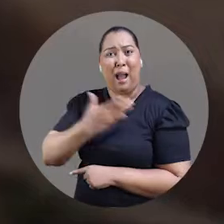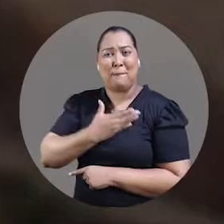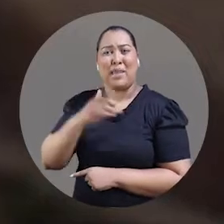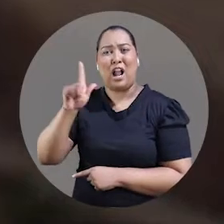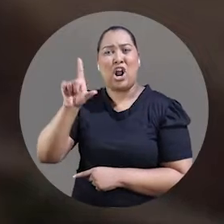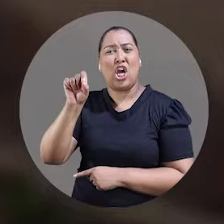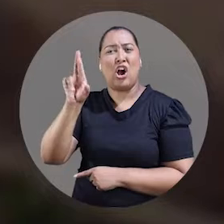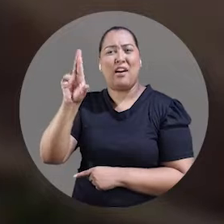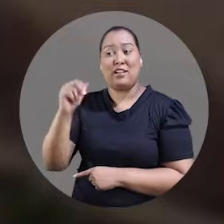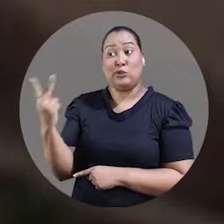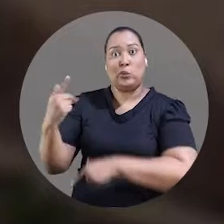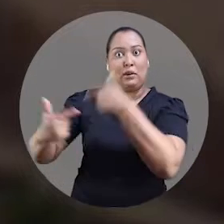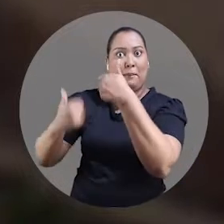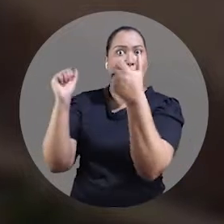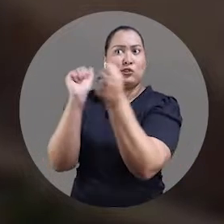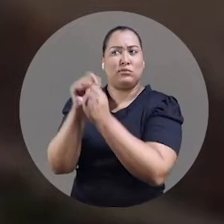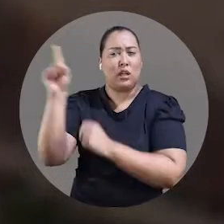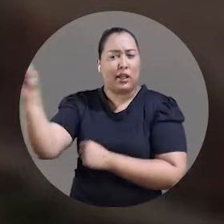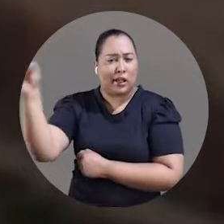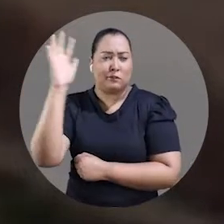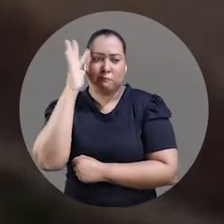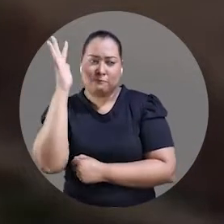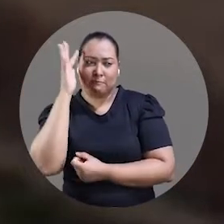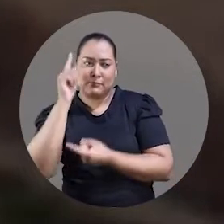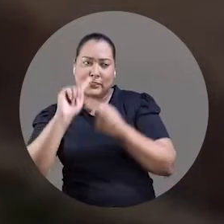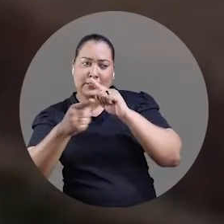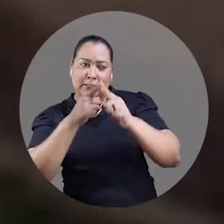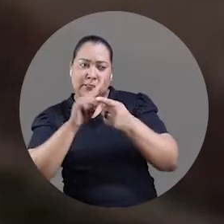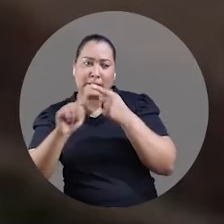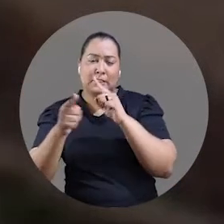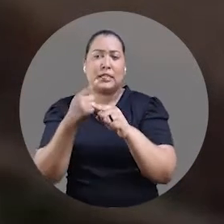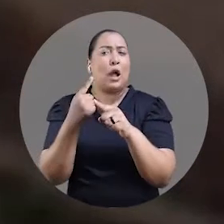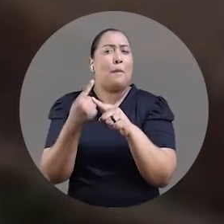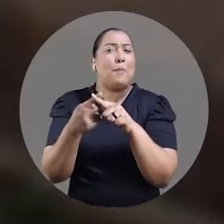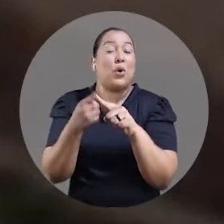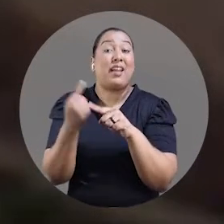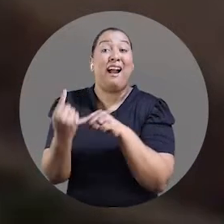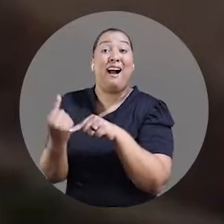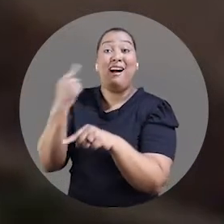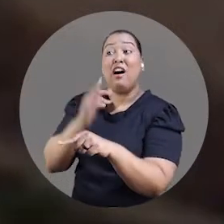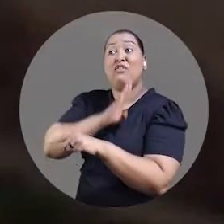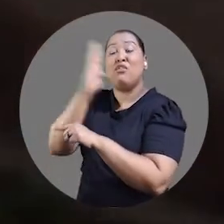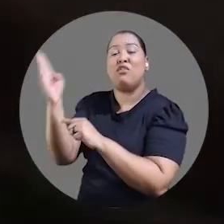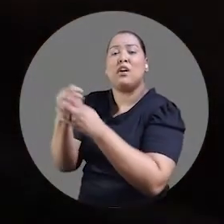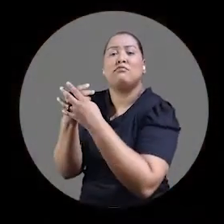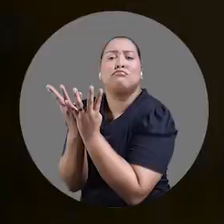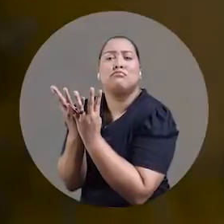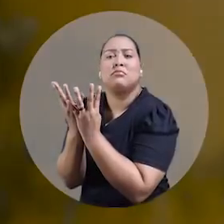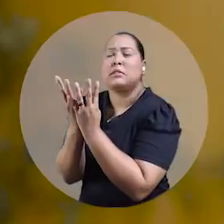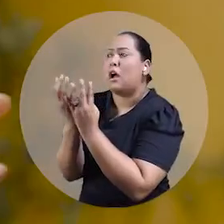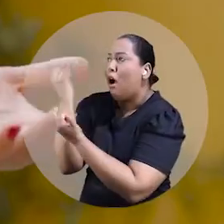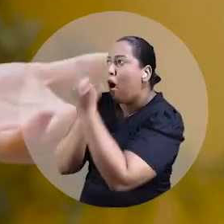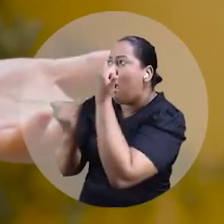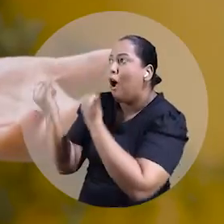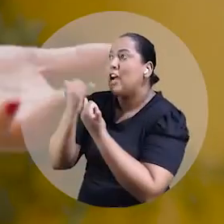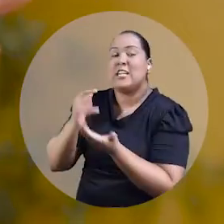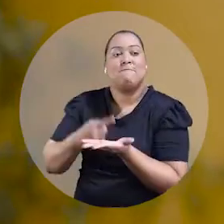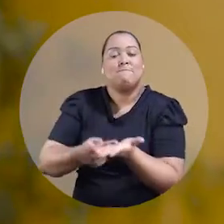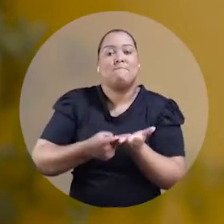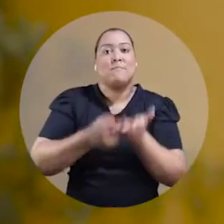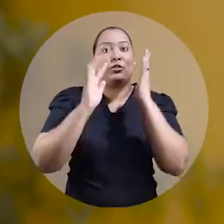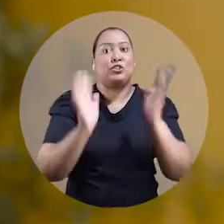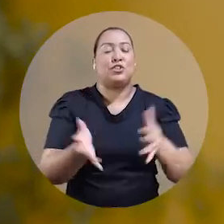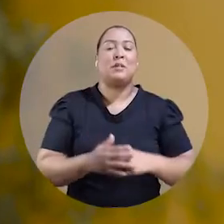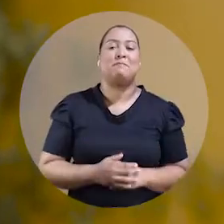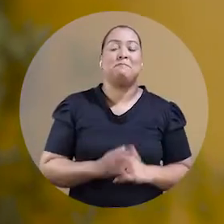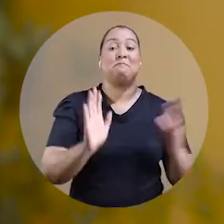colega de trabalho de Macabea, tem outros planos após se consultar com uma cartomante. E no próximo bloco tem